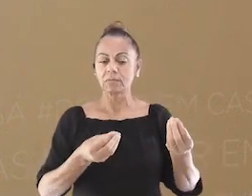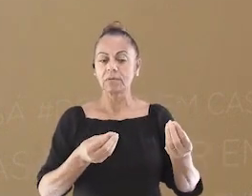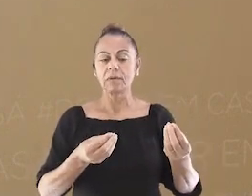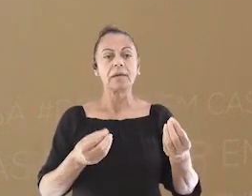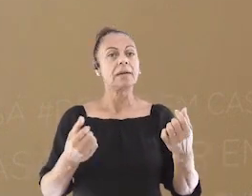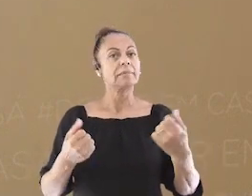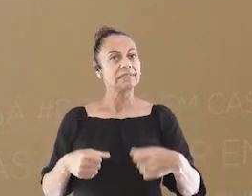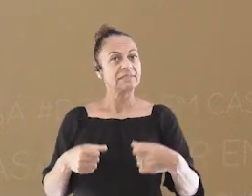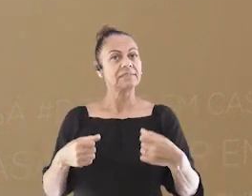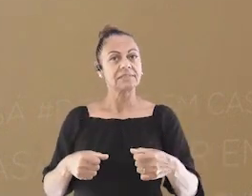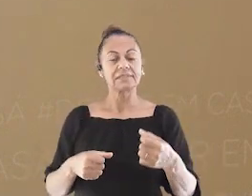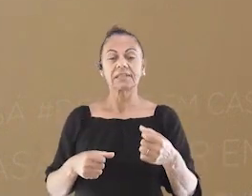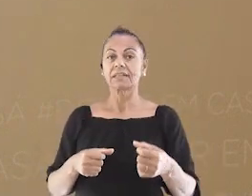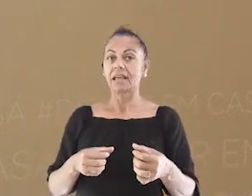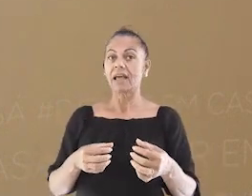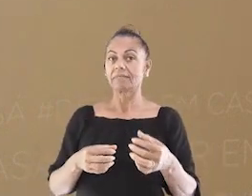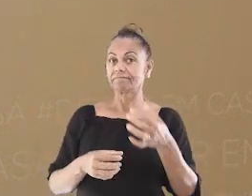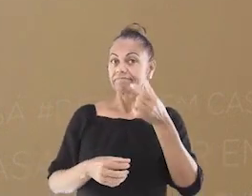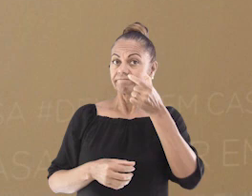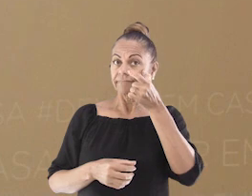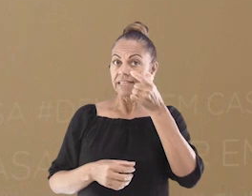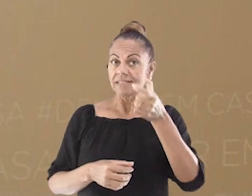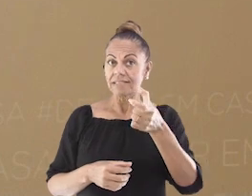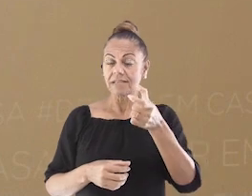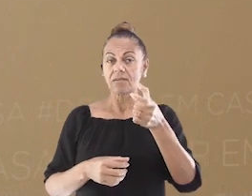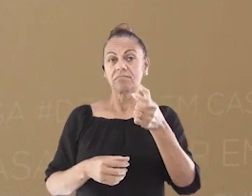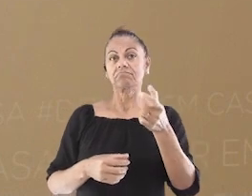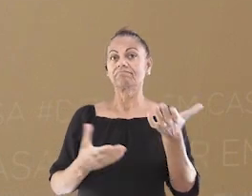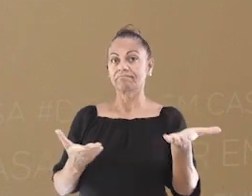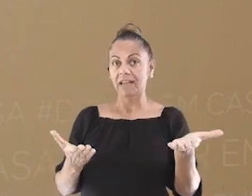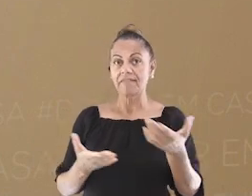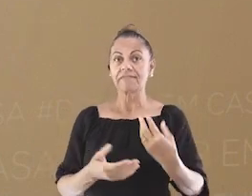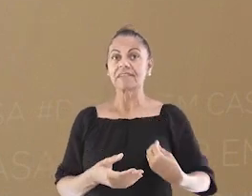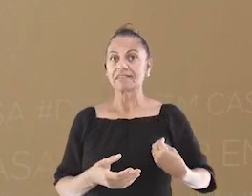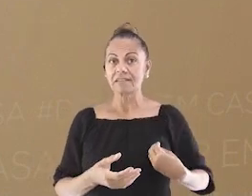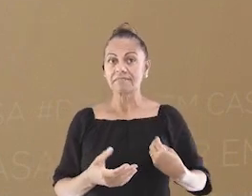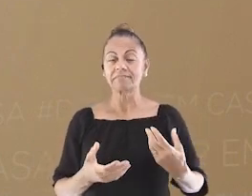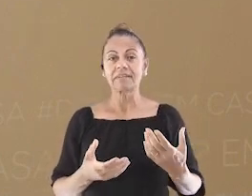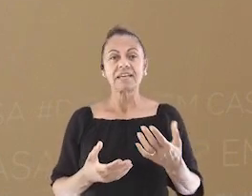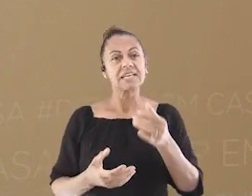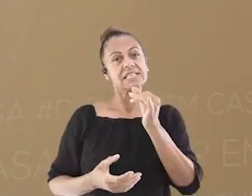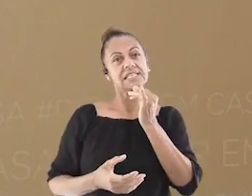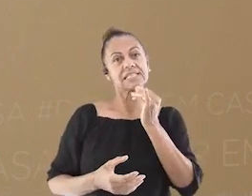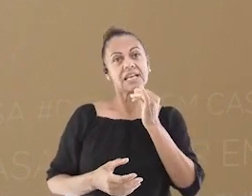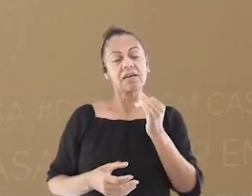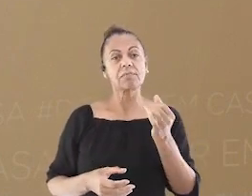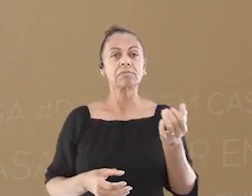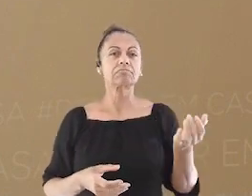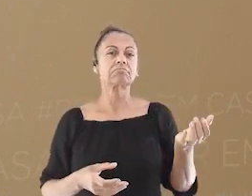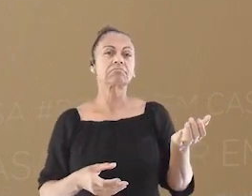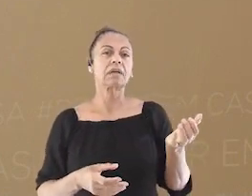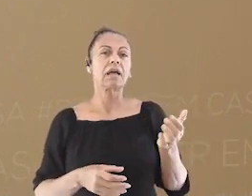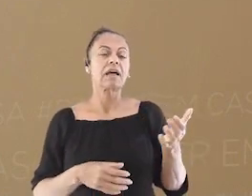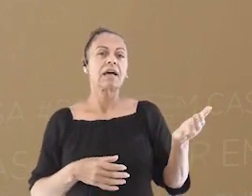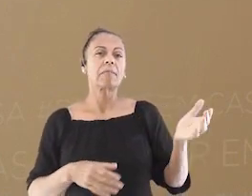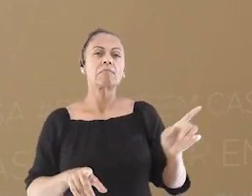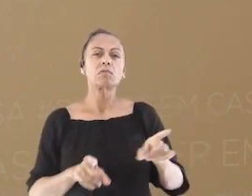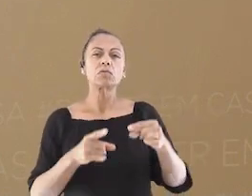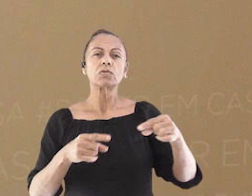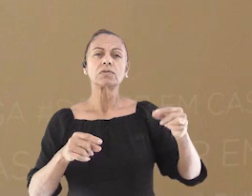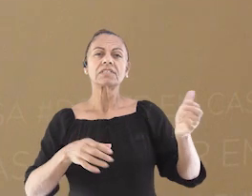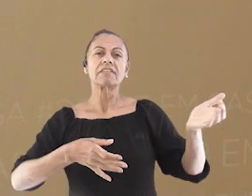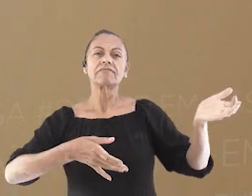muita atenção, especialmente no início. Para tocar violão, por exemplo, é necessário saber ler a